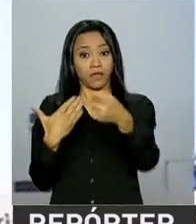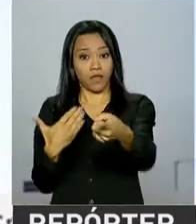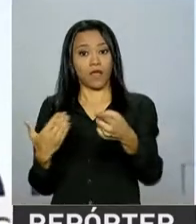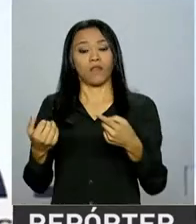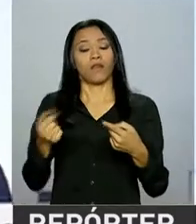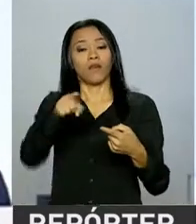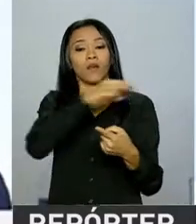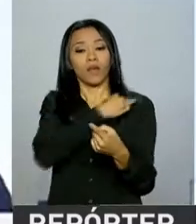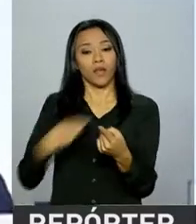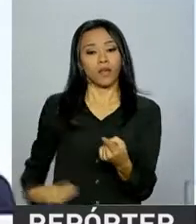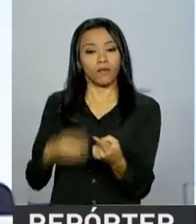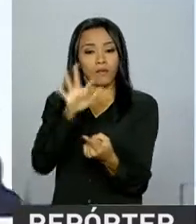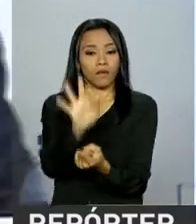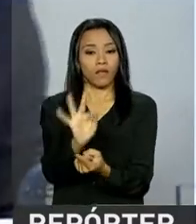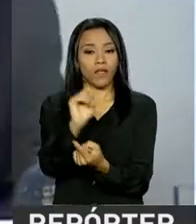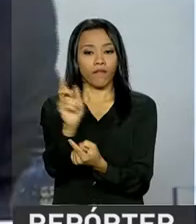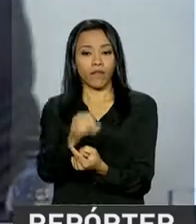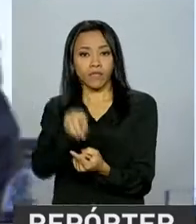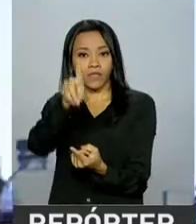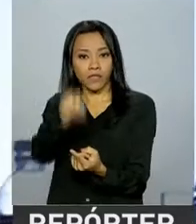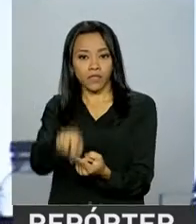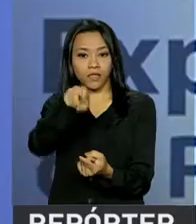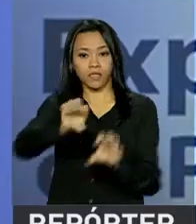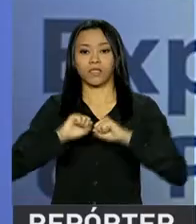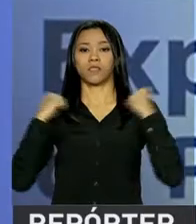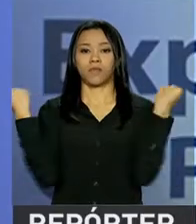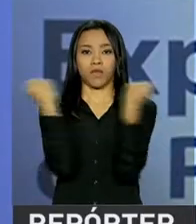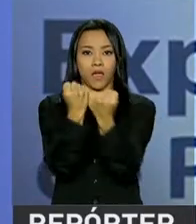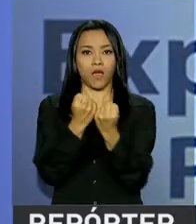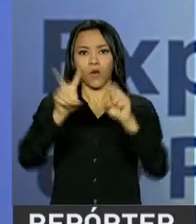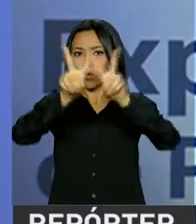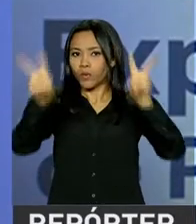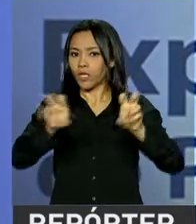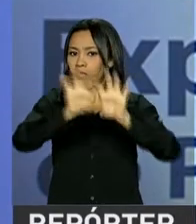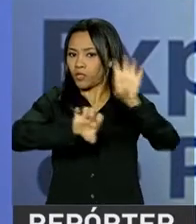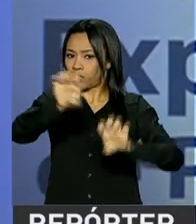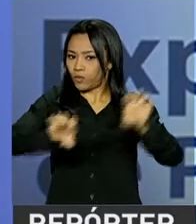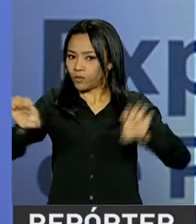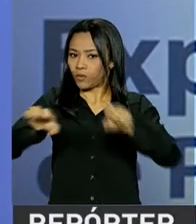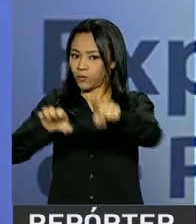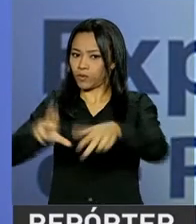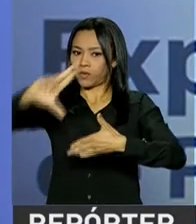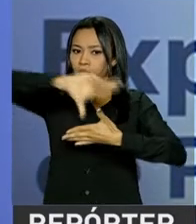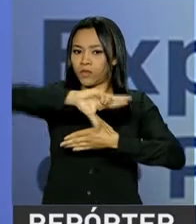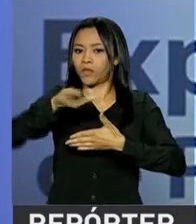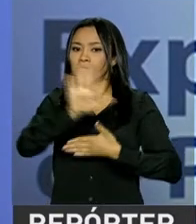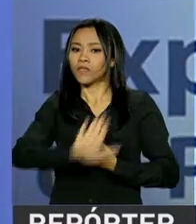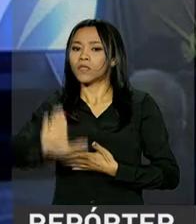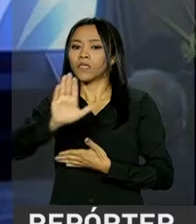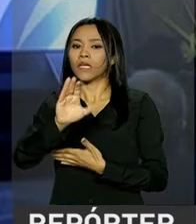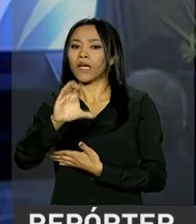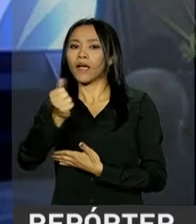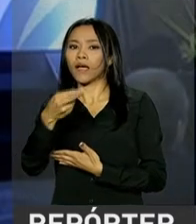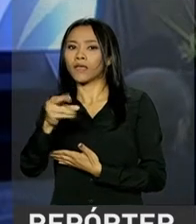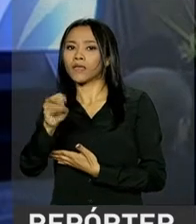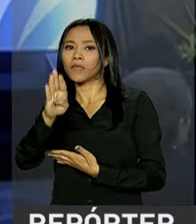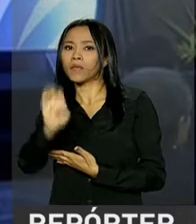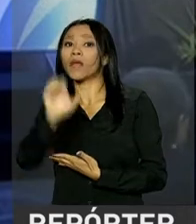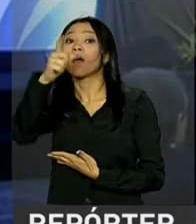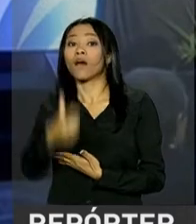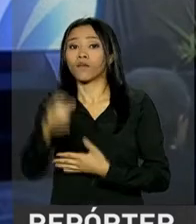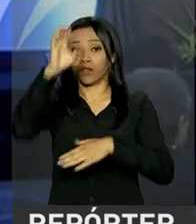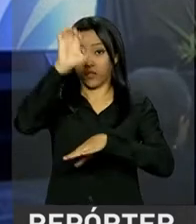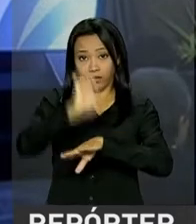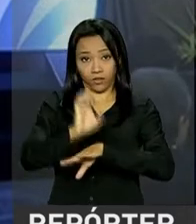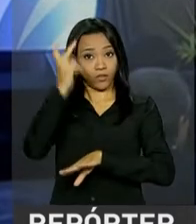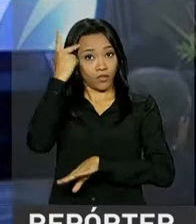Fazenda, Henrique Meirelles, durante um seminário sobre infraestrutura na América Latina e Caribe, realizado na capital paulista. A saída